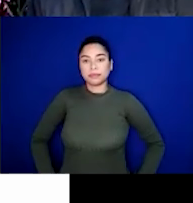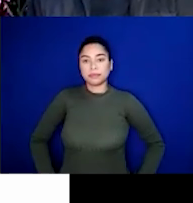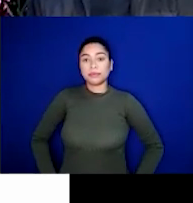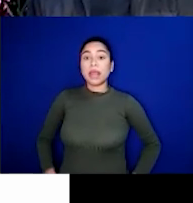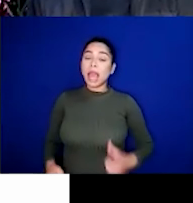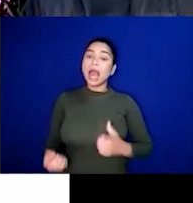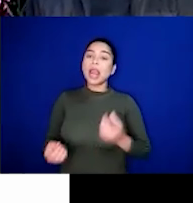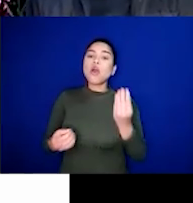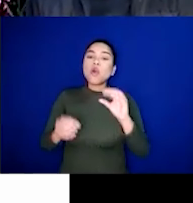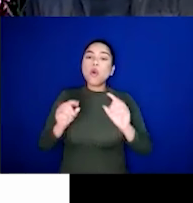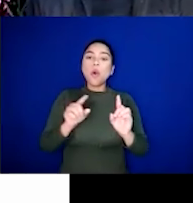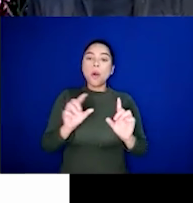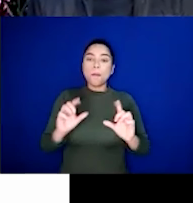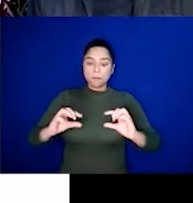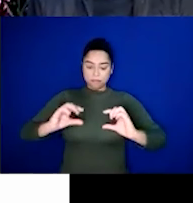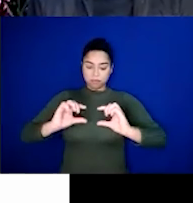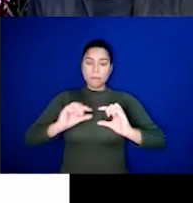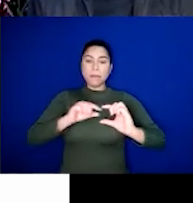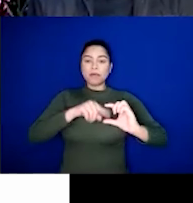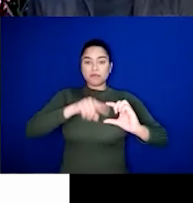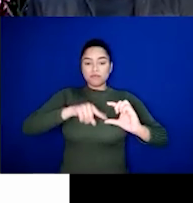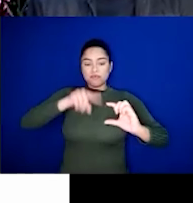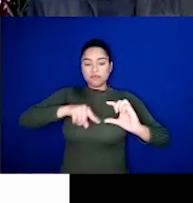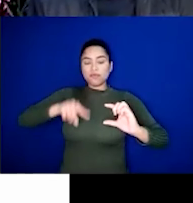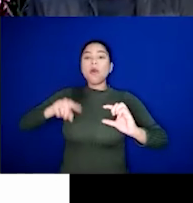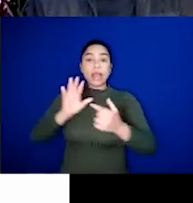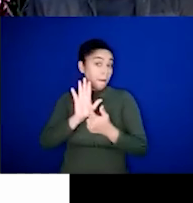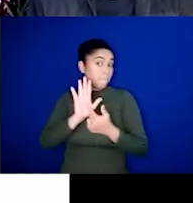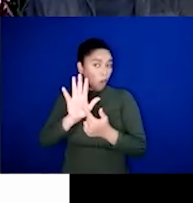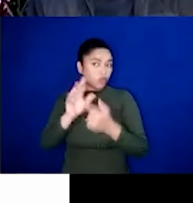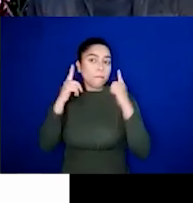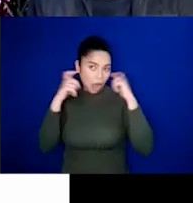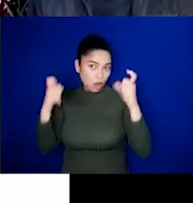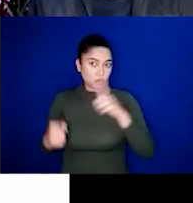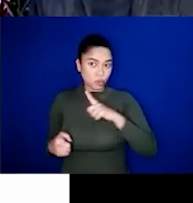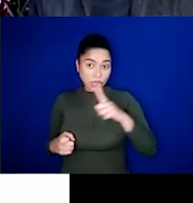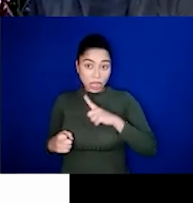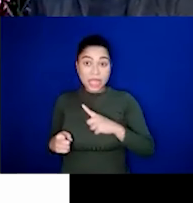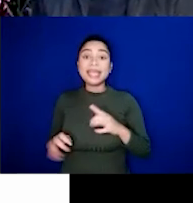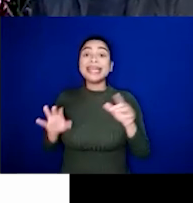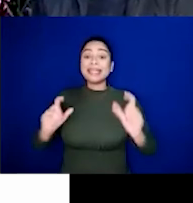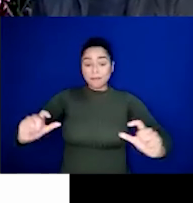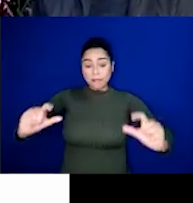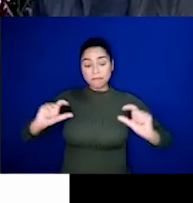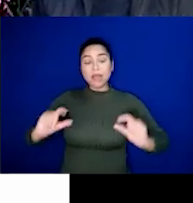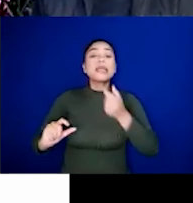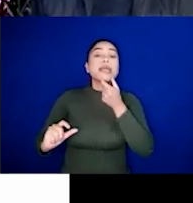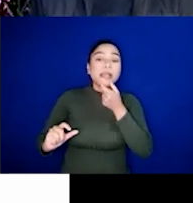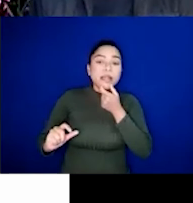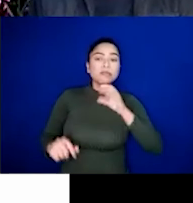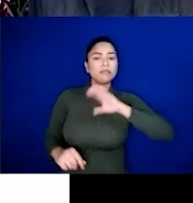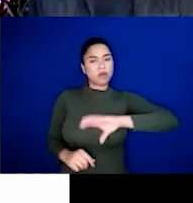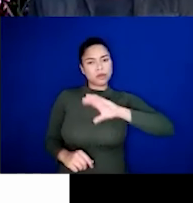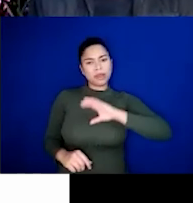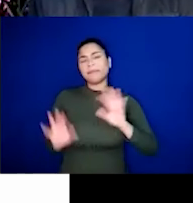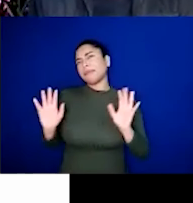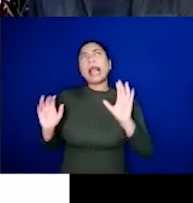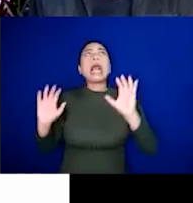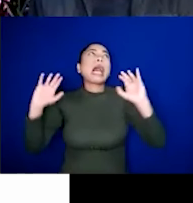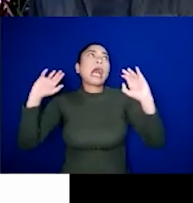movimentando dando a entender que tem um som tocando e ela colocou ainda em inglês em português Claro que ela levou ao